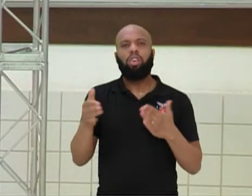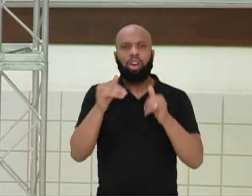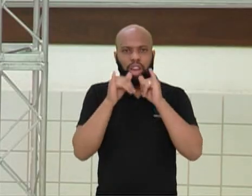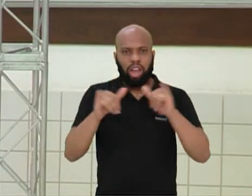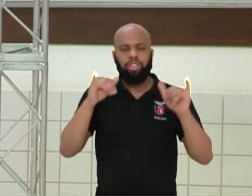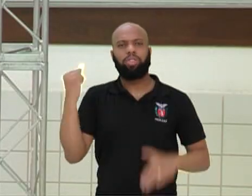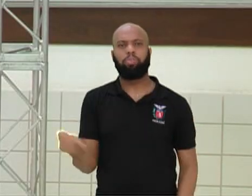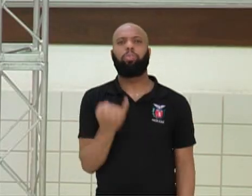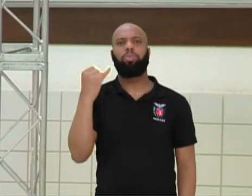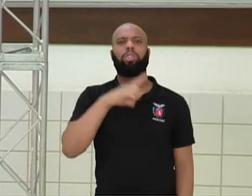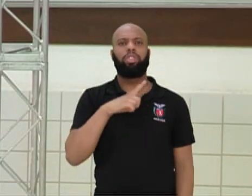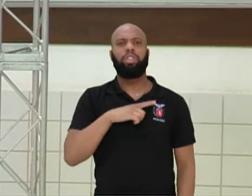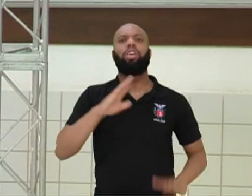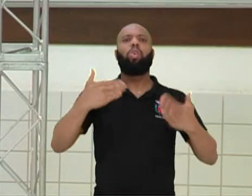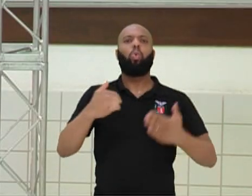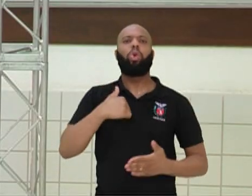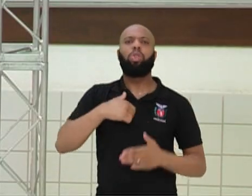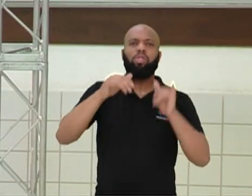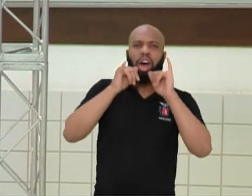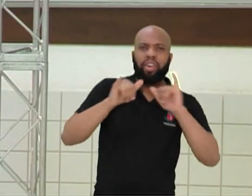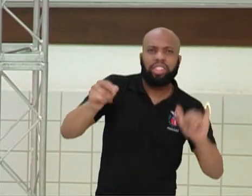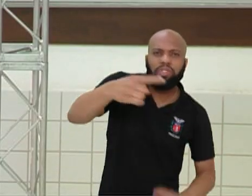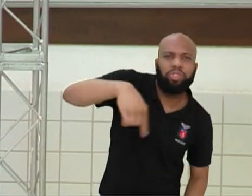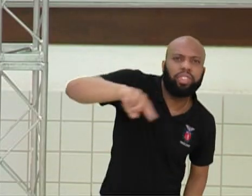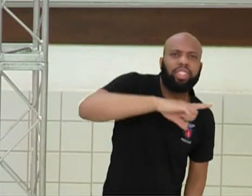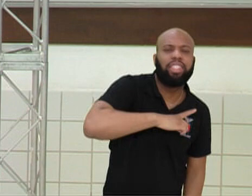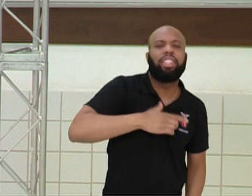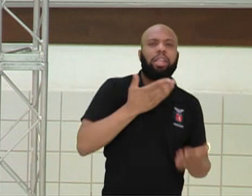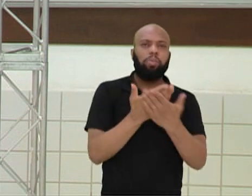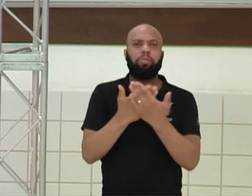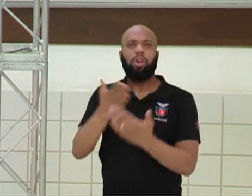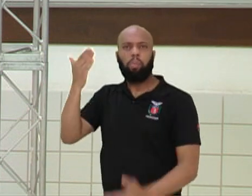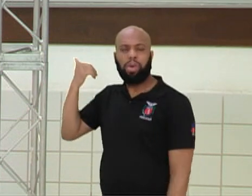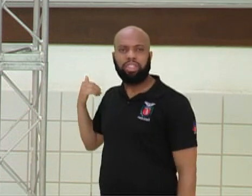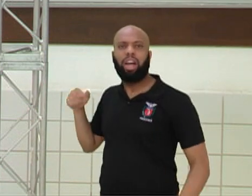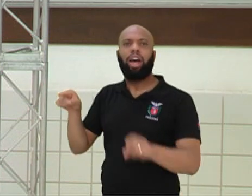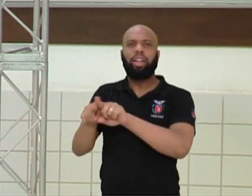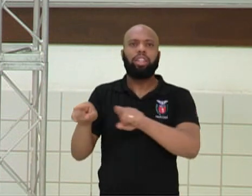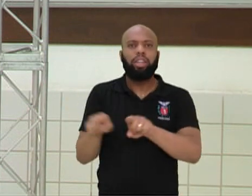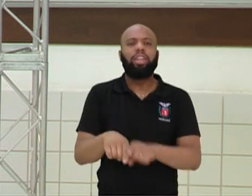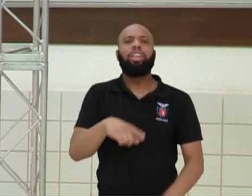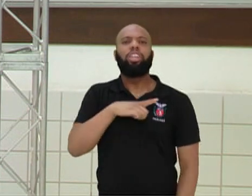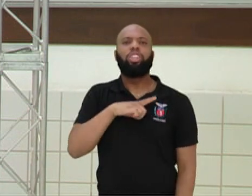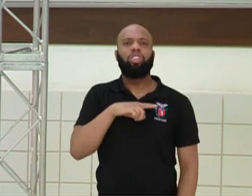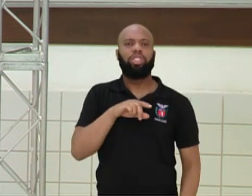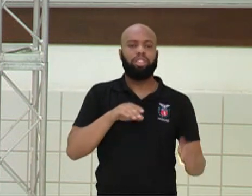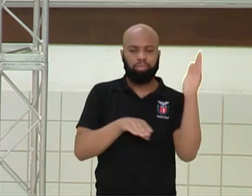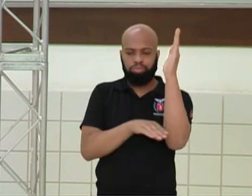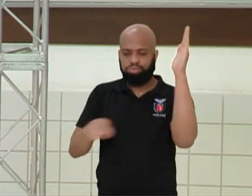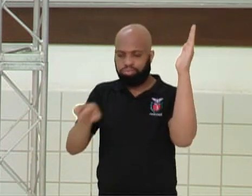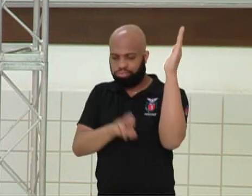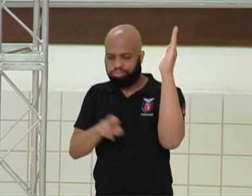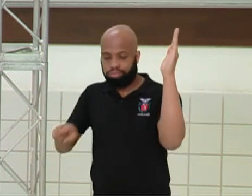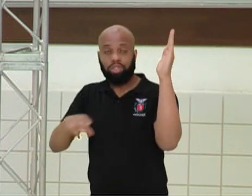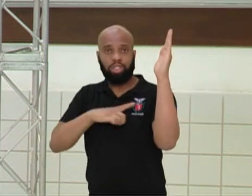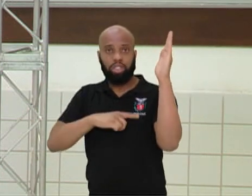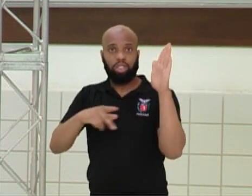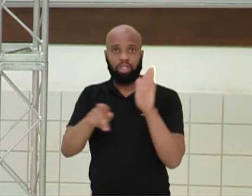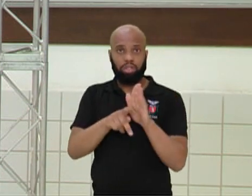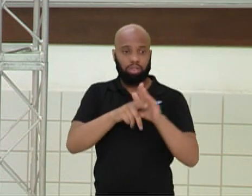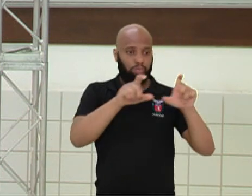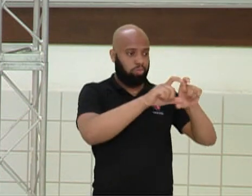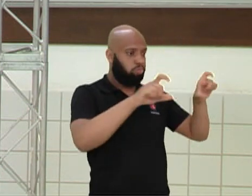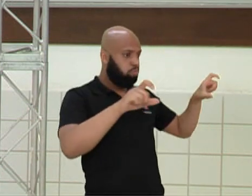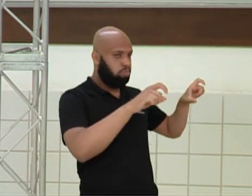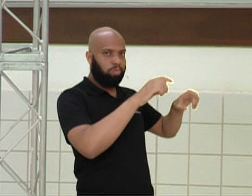coisinha com vocês. Quando eu falei para vocês lá numa aula anterior que as raízes, falando das raízes de uma equação